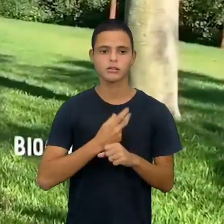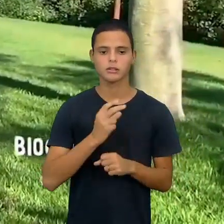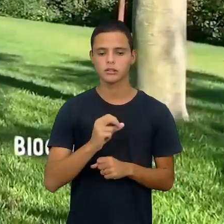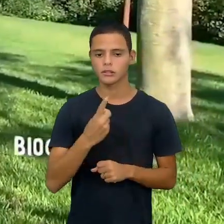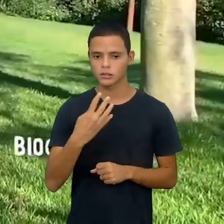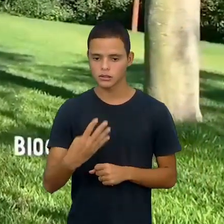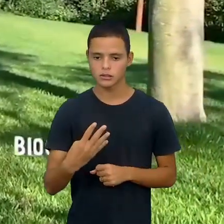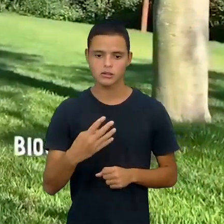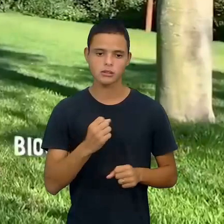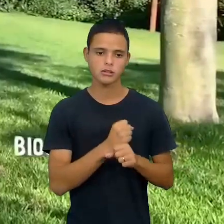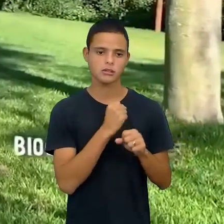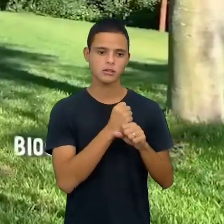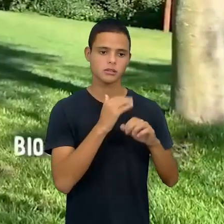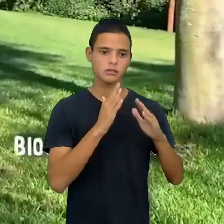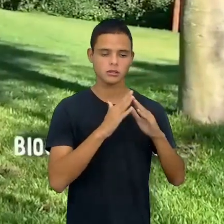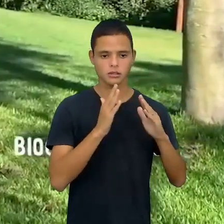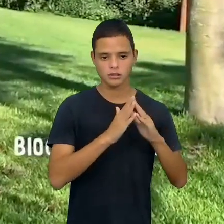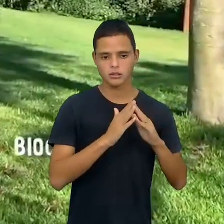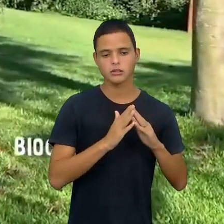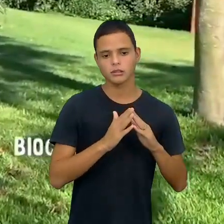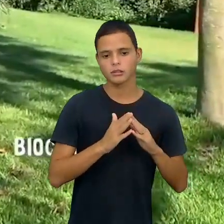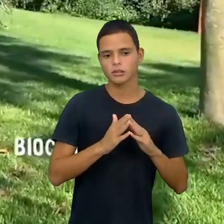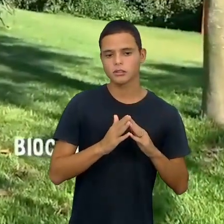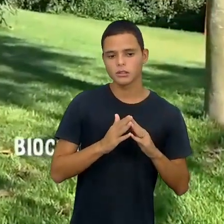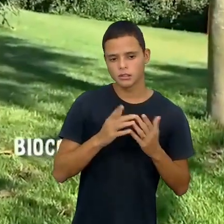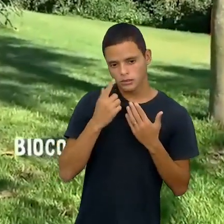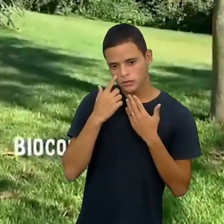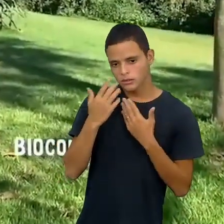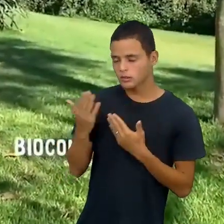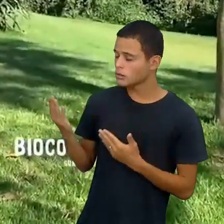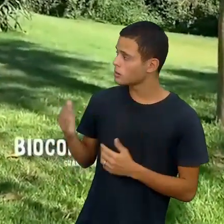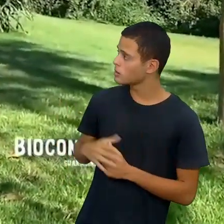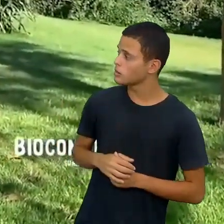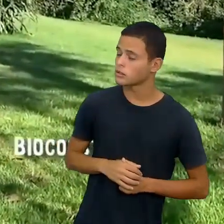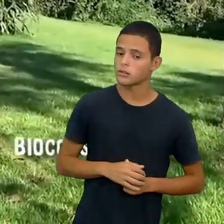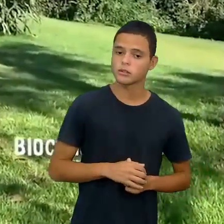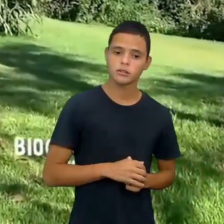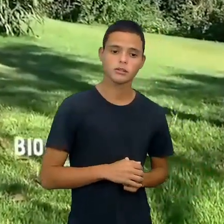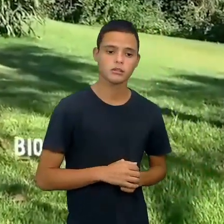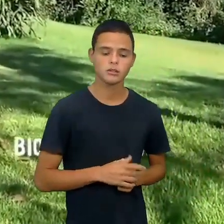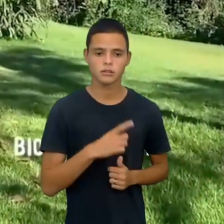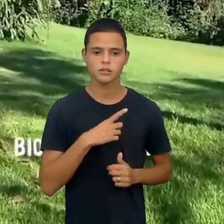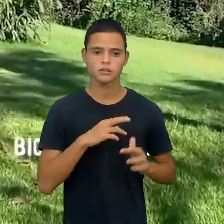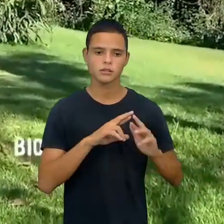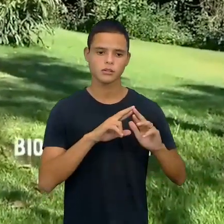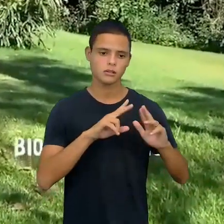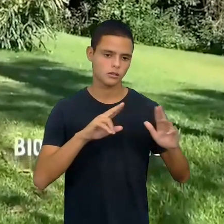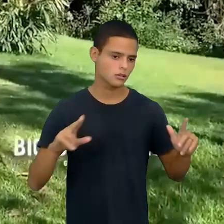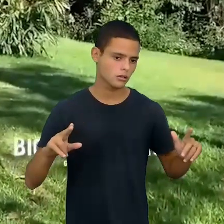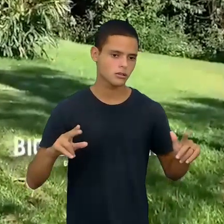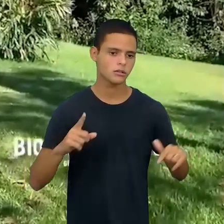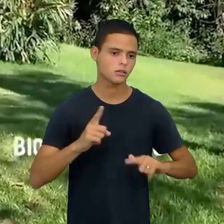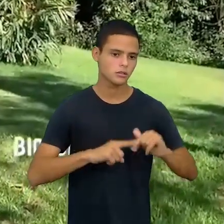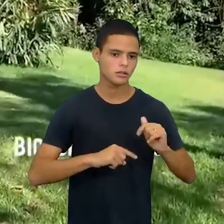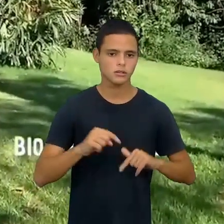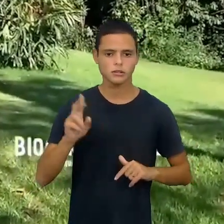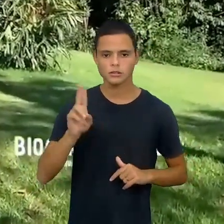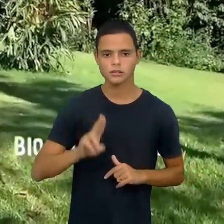que na verdade é uma casa mista, como vocês já podem ver. Ela tem vários tipos de materiais que nós